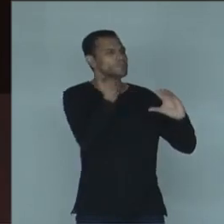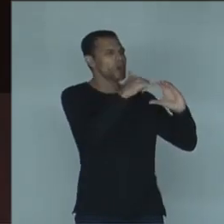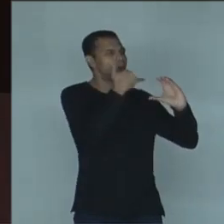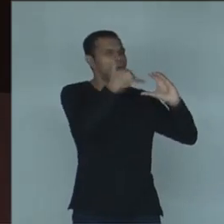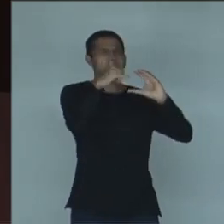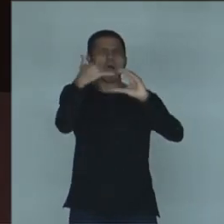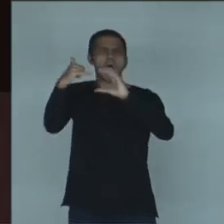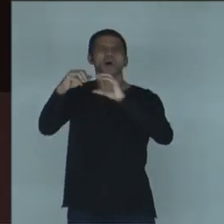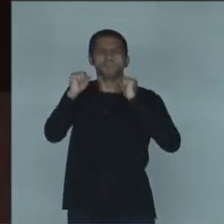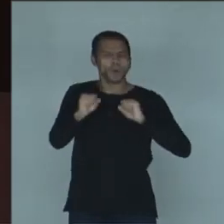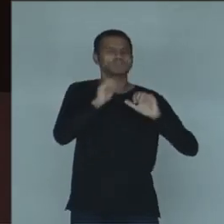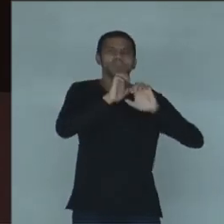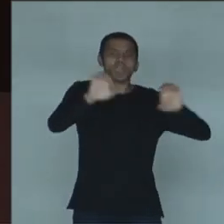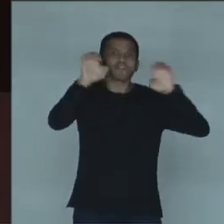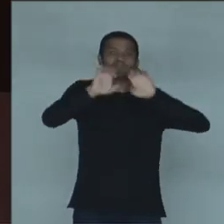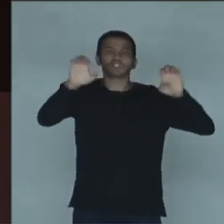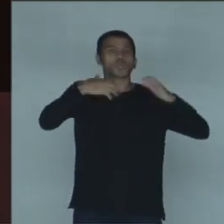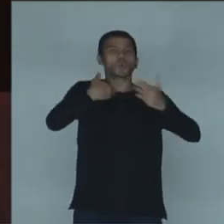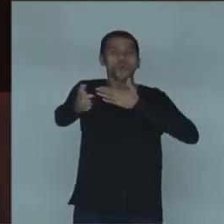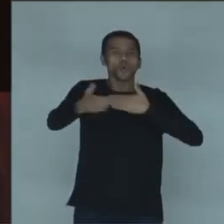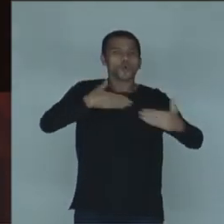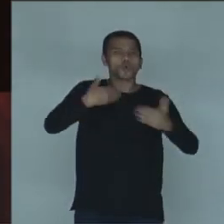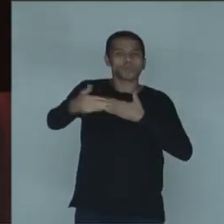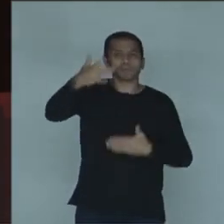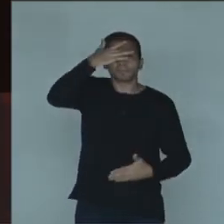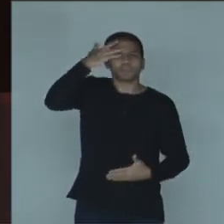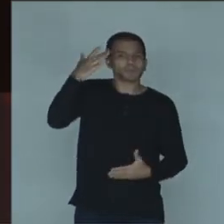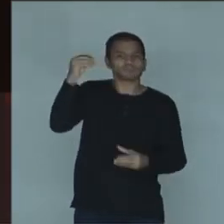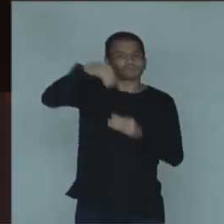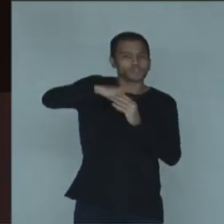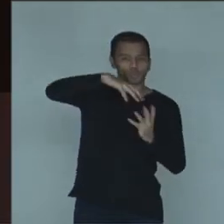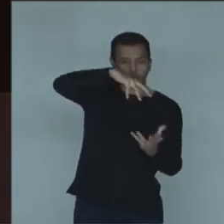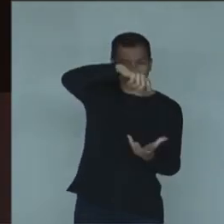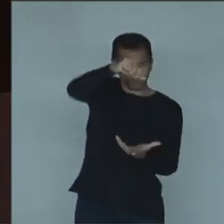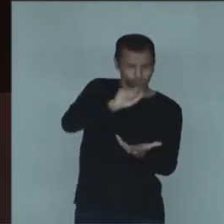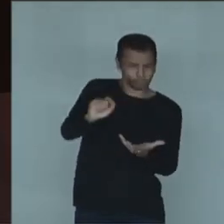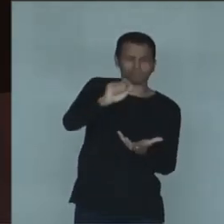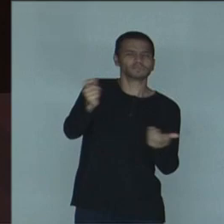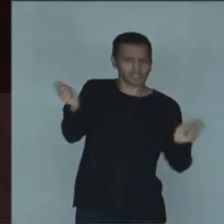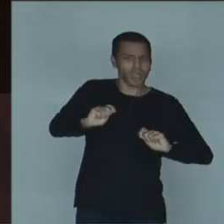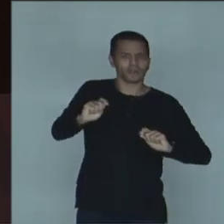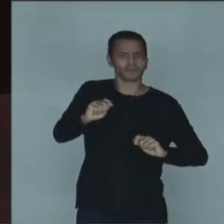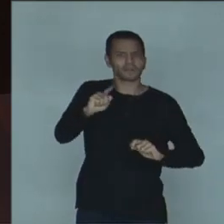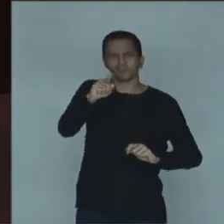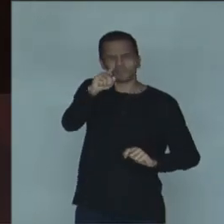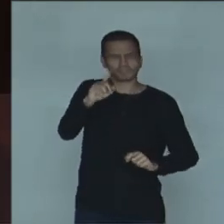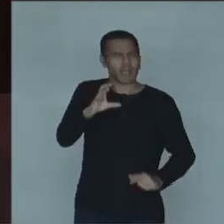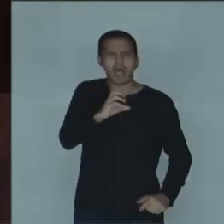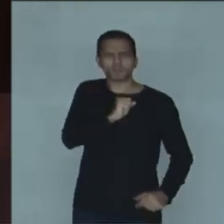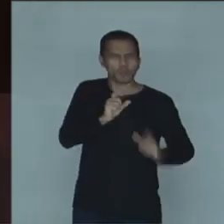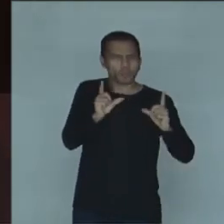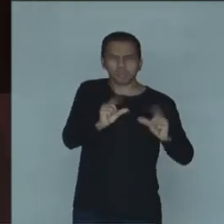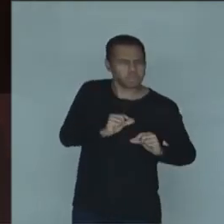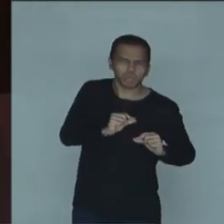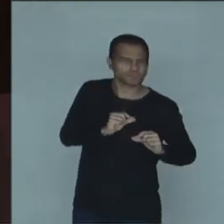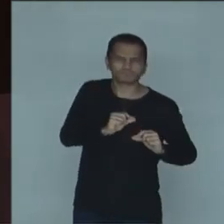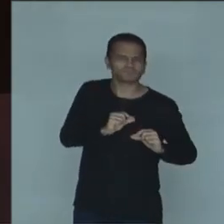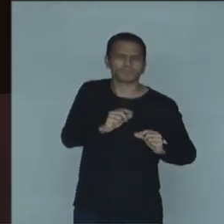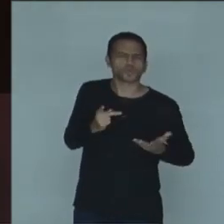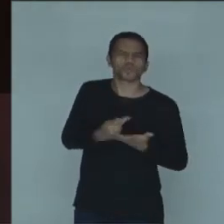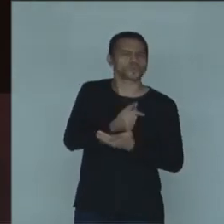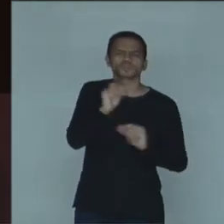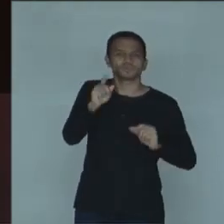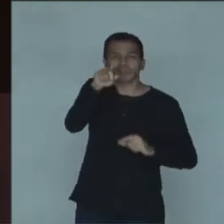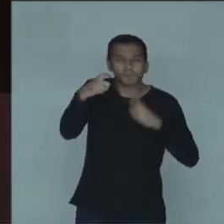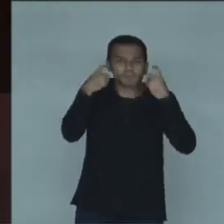se quiser é o amor aos perdidos diminuiu na sua vida a preocupação com a vida espiritual